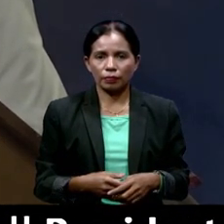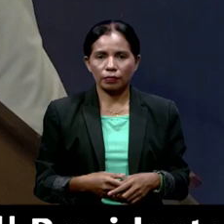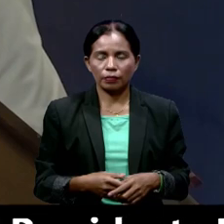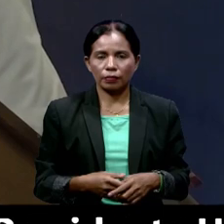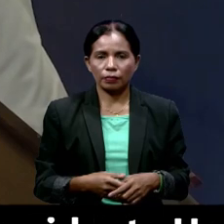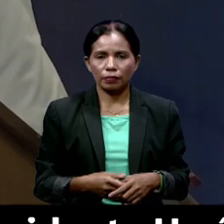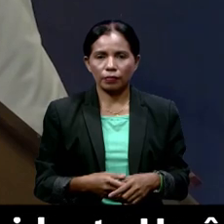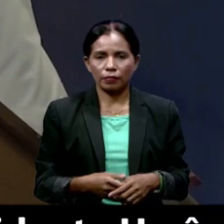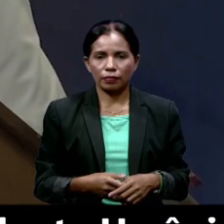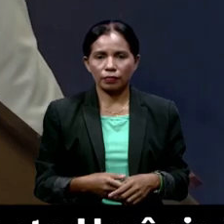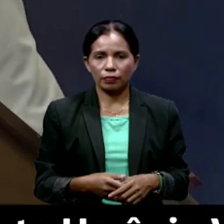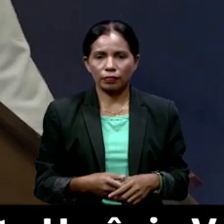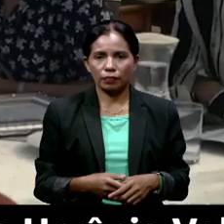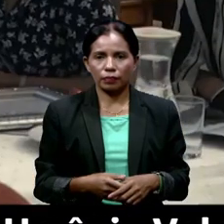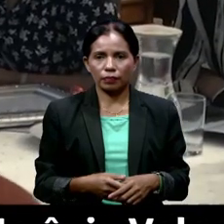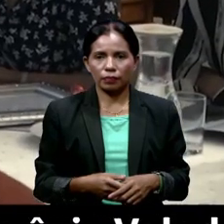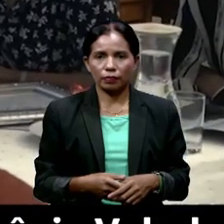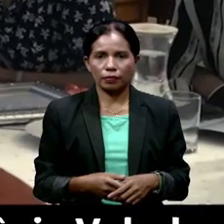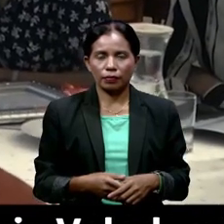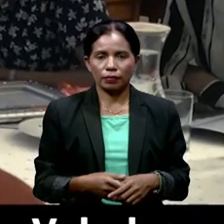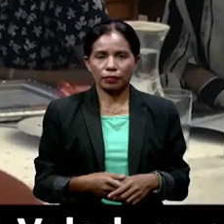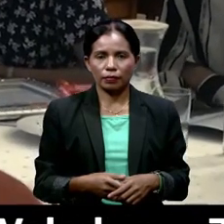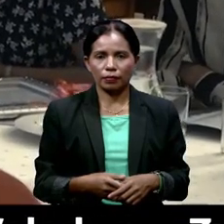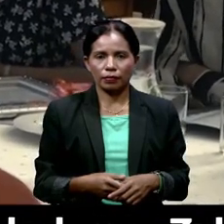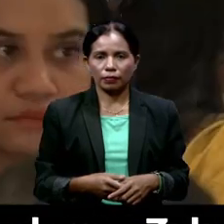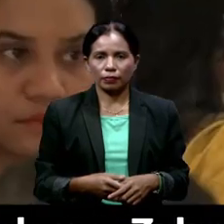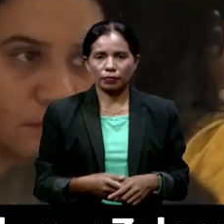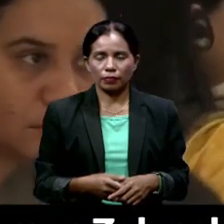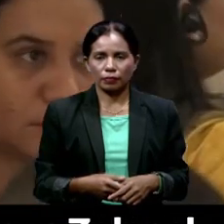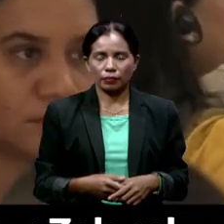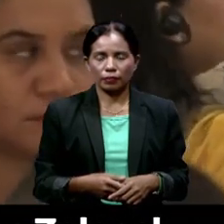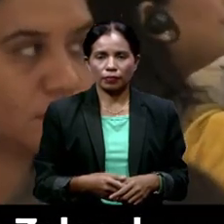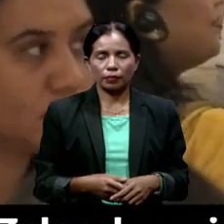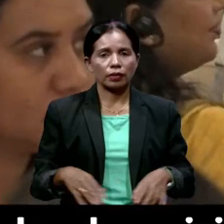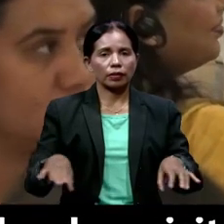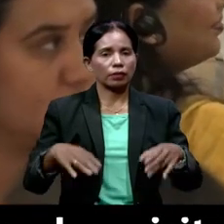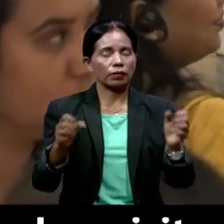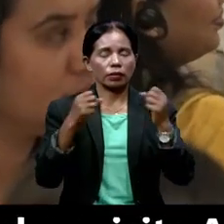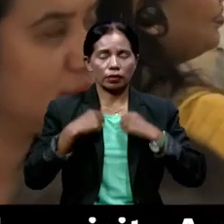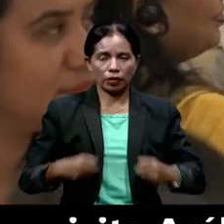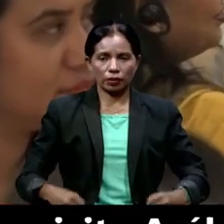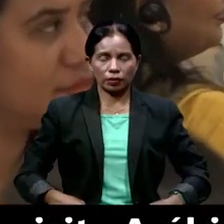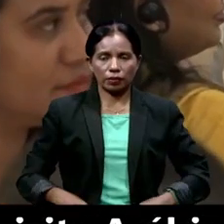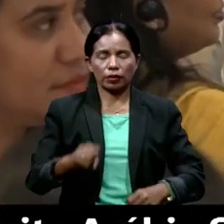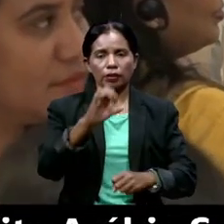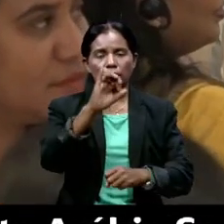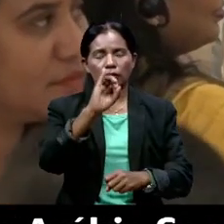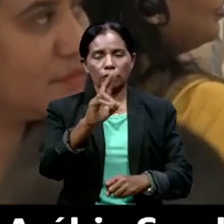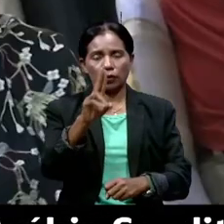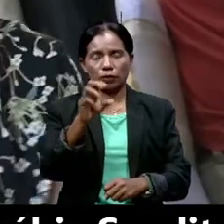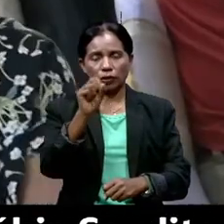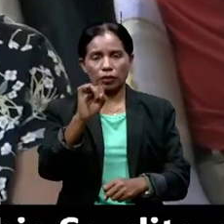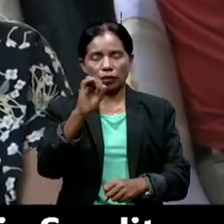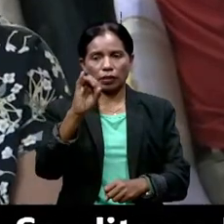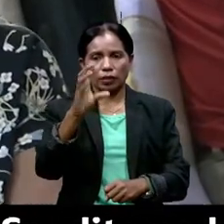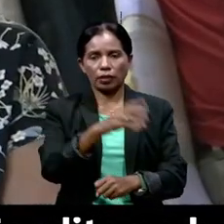o sistema saúde e a Timor-Leste. Projeto Sustentabilidade e Sistema Saúde nebe USAID apoia durante tinanhatne